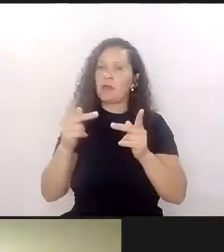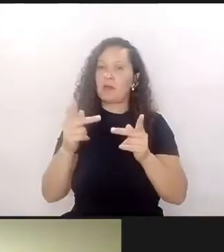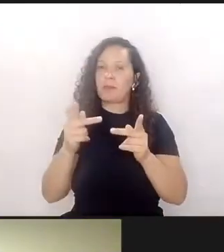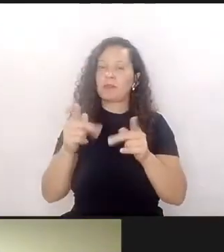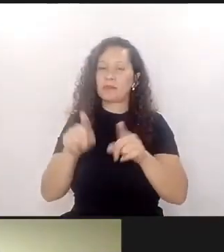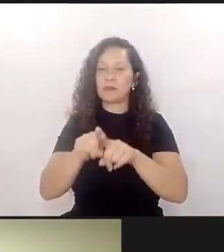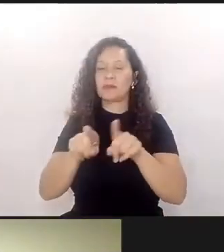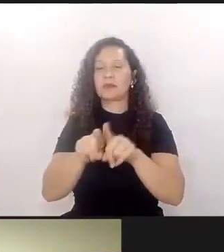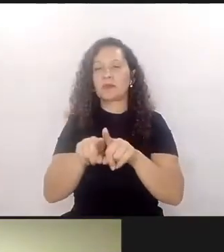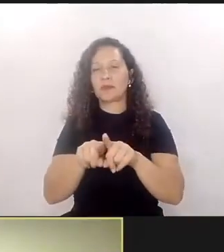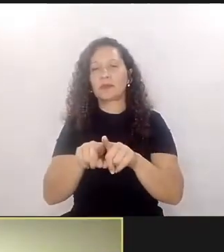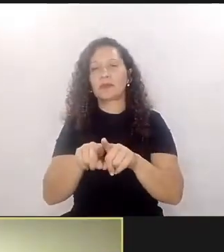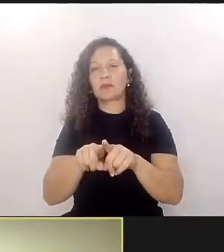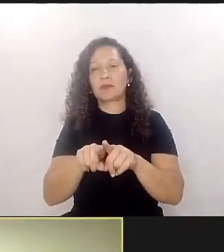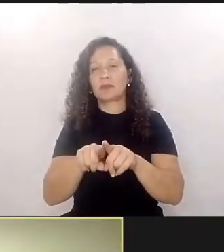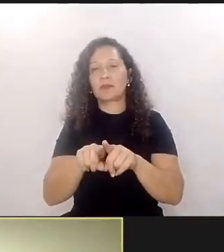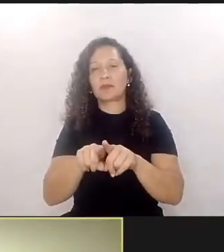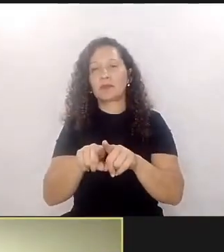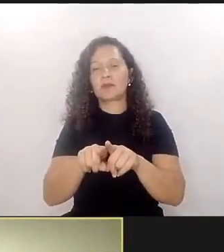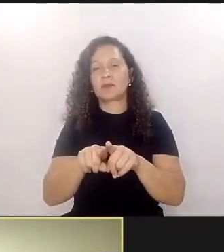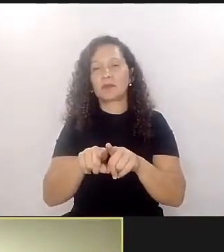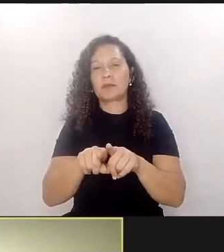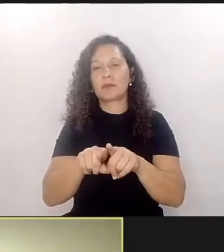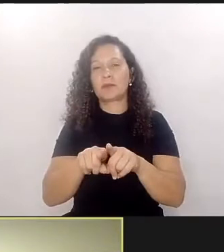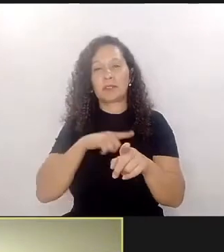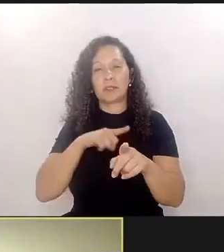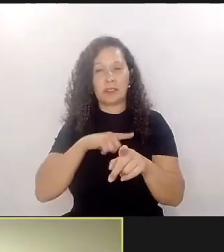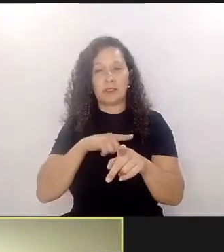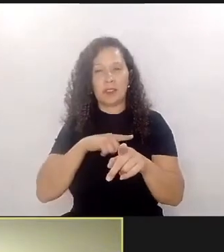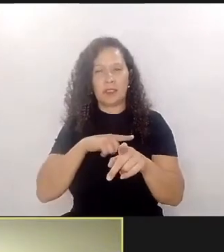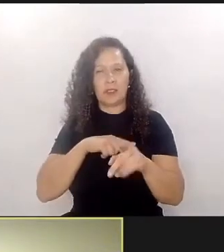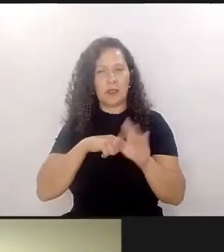né? se eles estão publicados no livro.